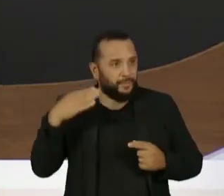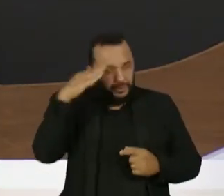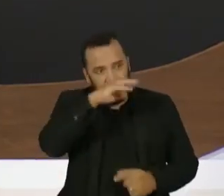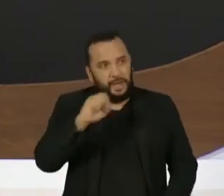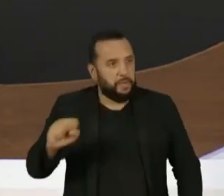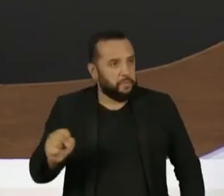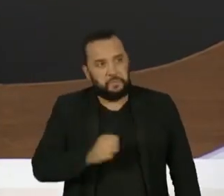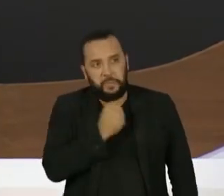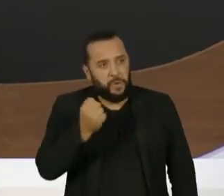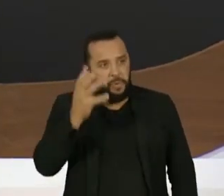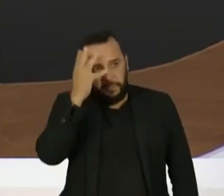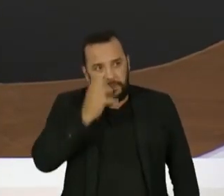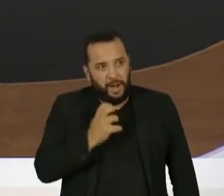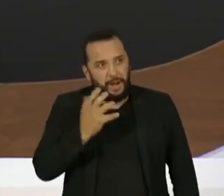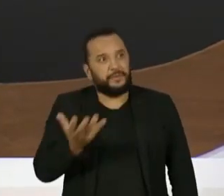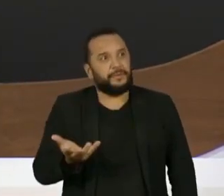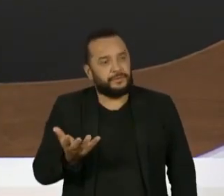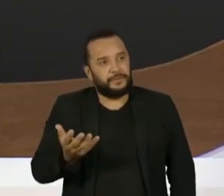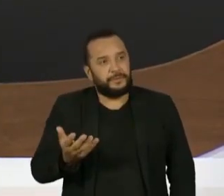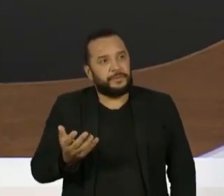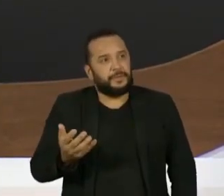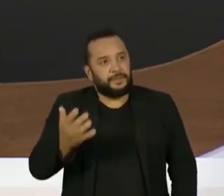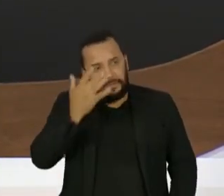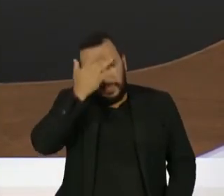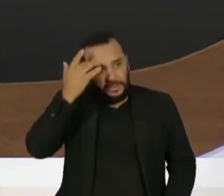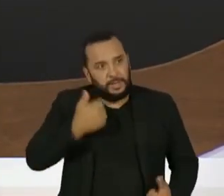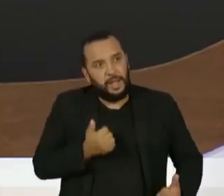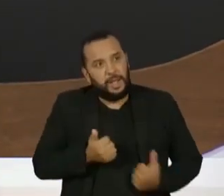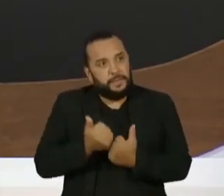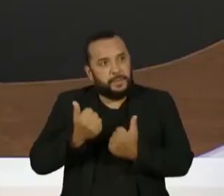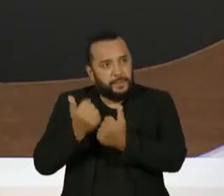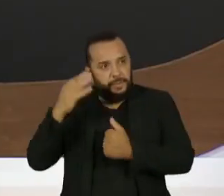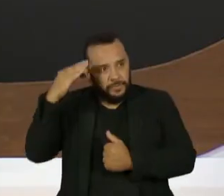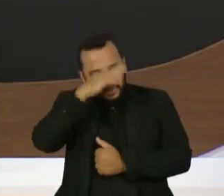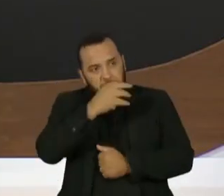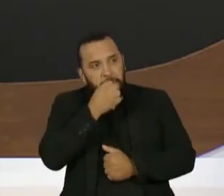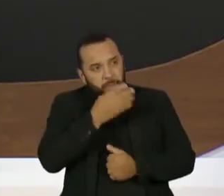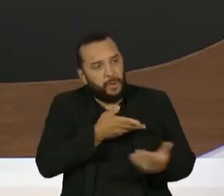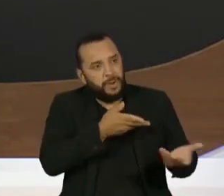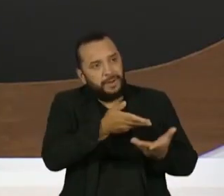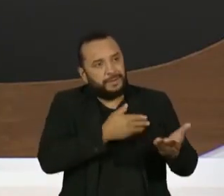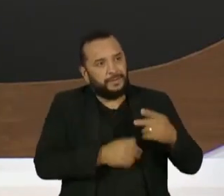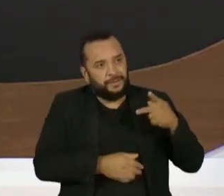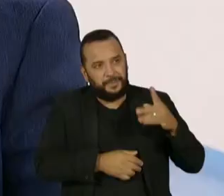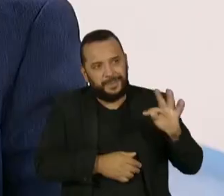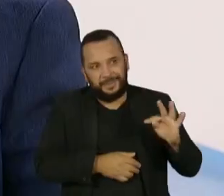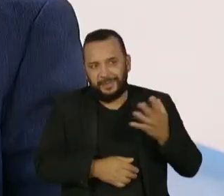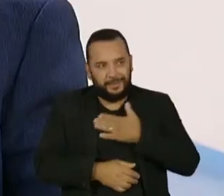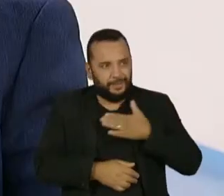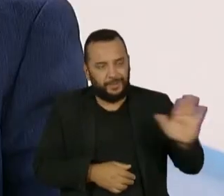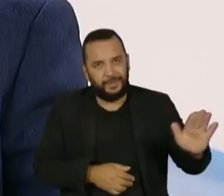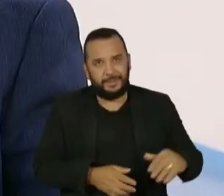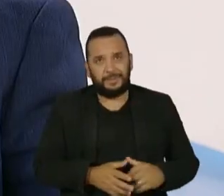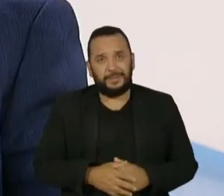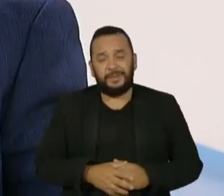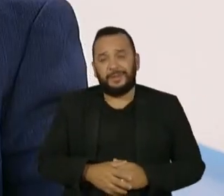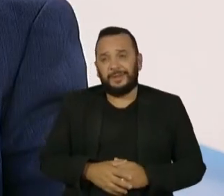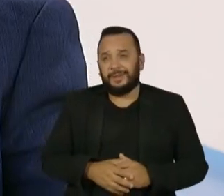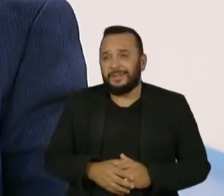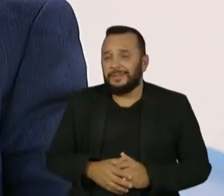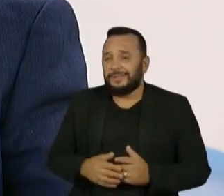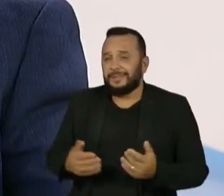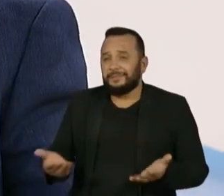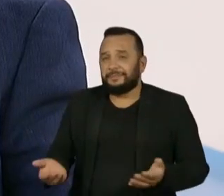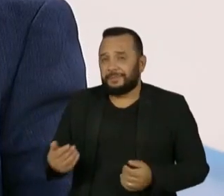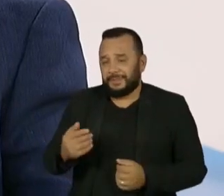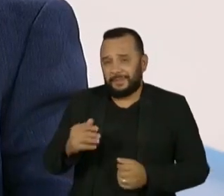não gosta quando aliados seus têm boa relação com o PT. Olha, a forma como o